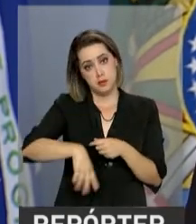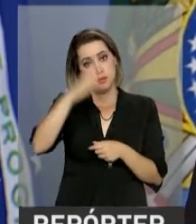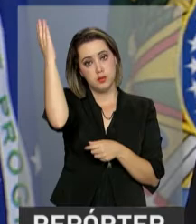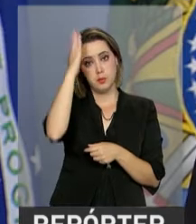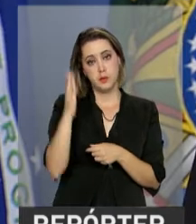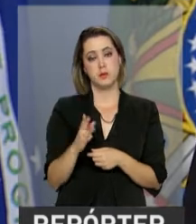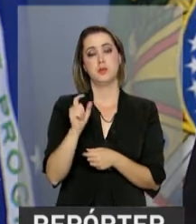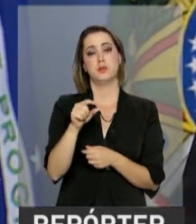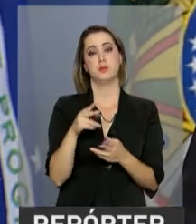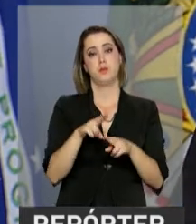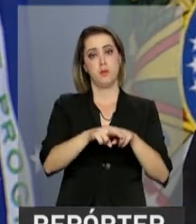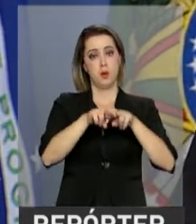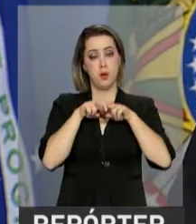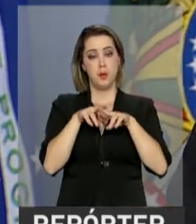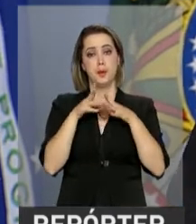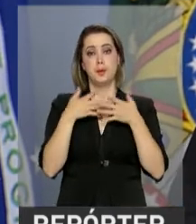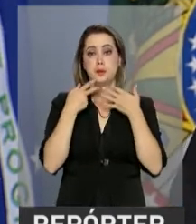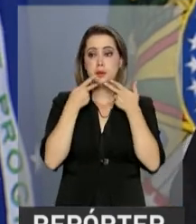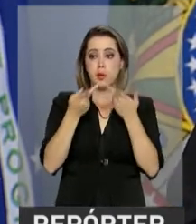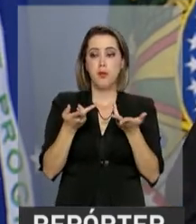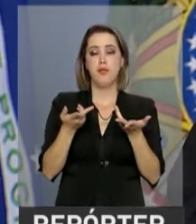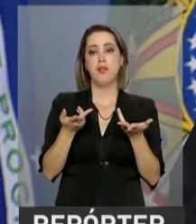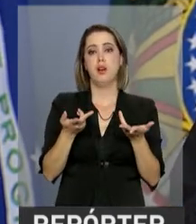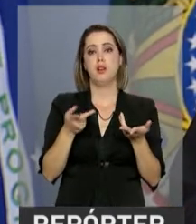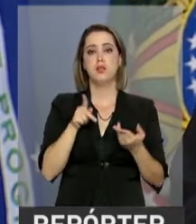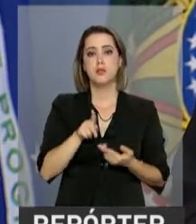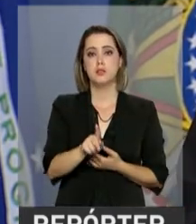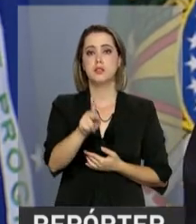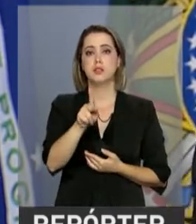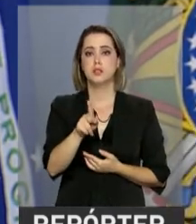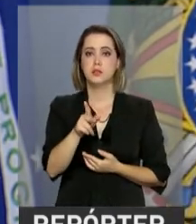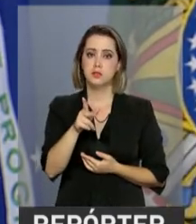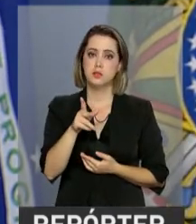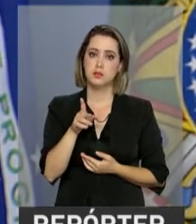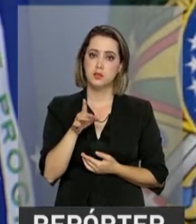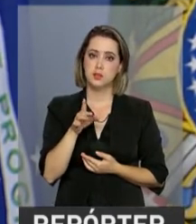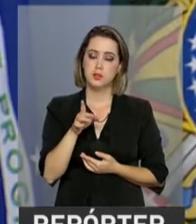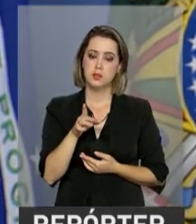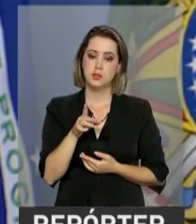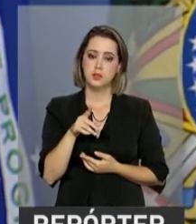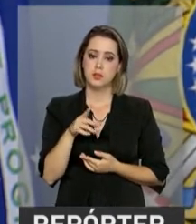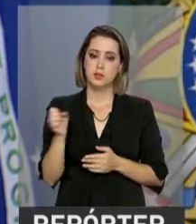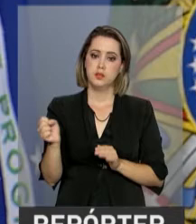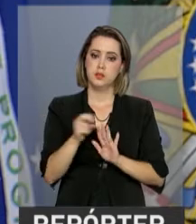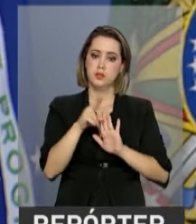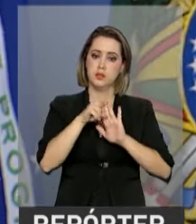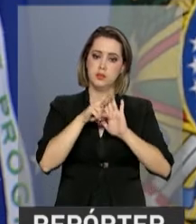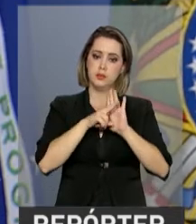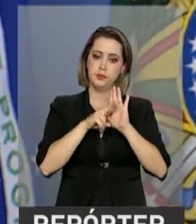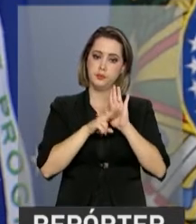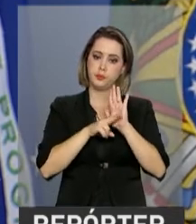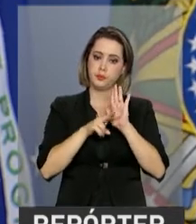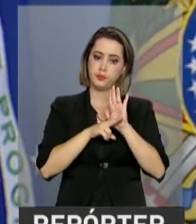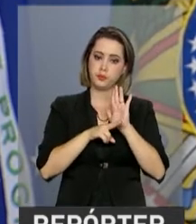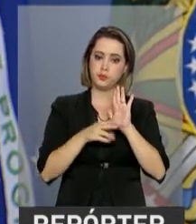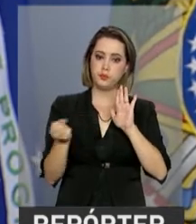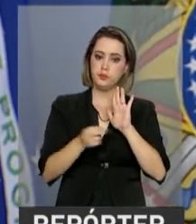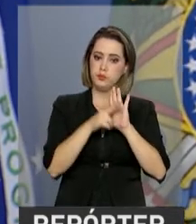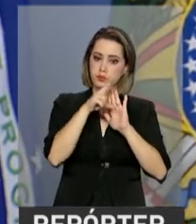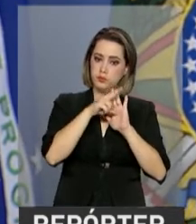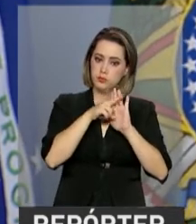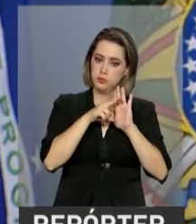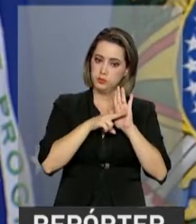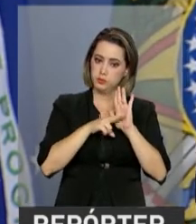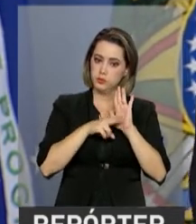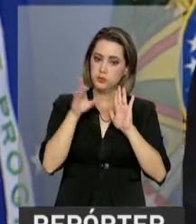país. Por isso que eu insisto, nós temos insistindo, né, nas reformas fundamentais para o país,